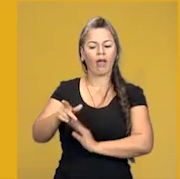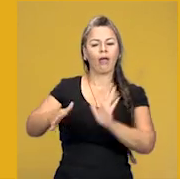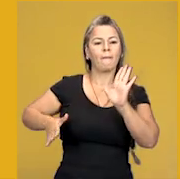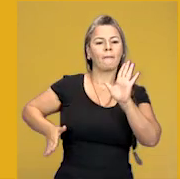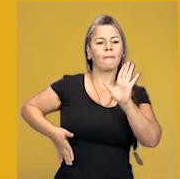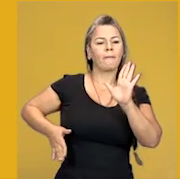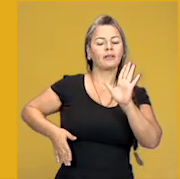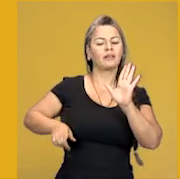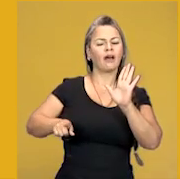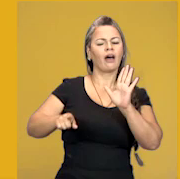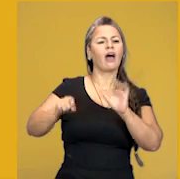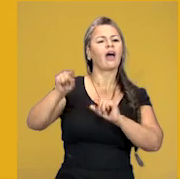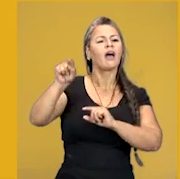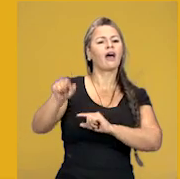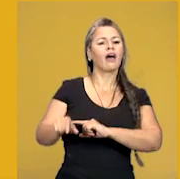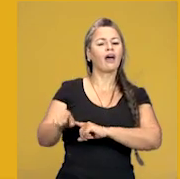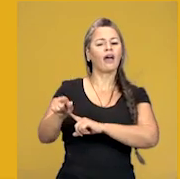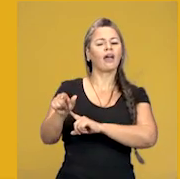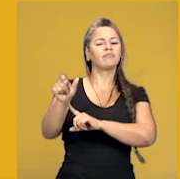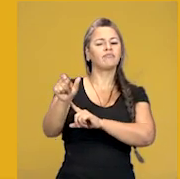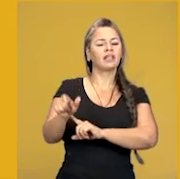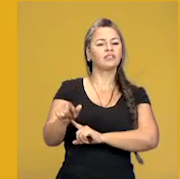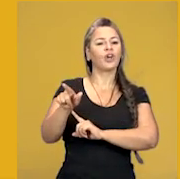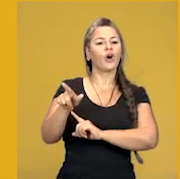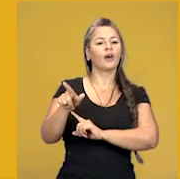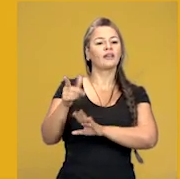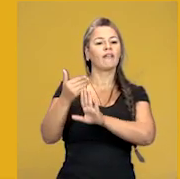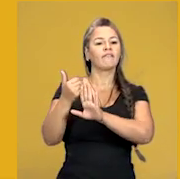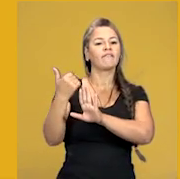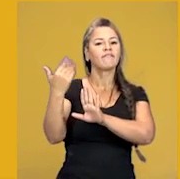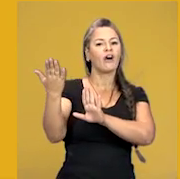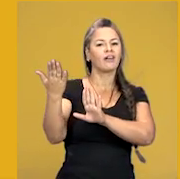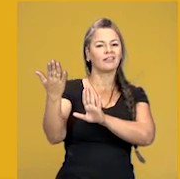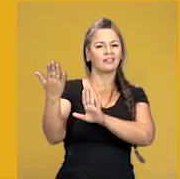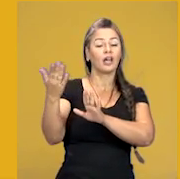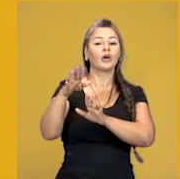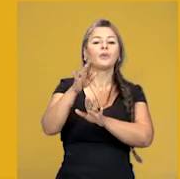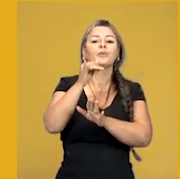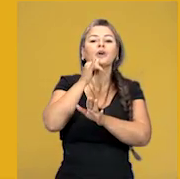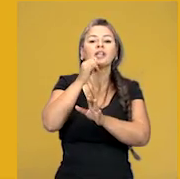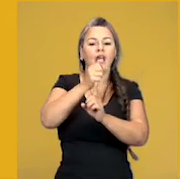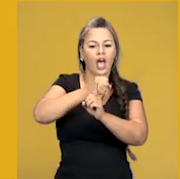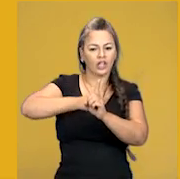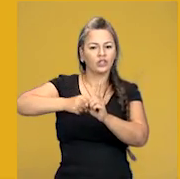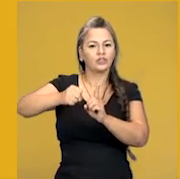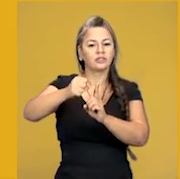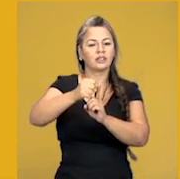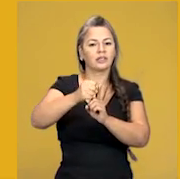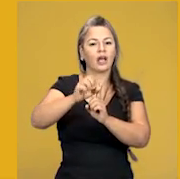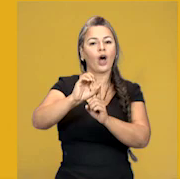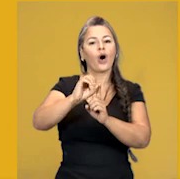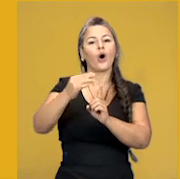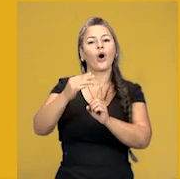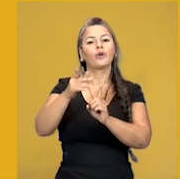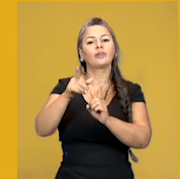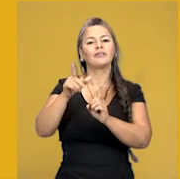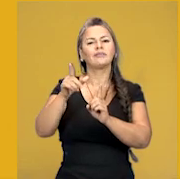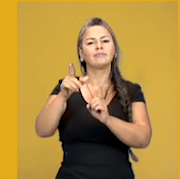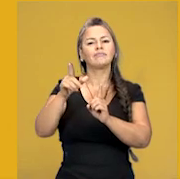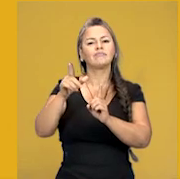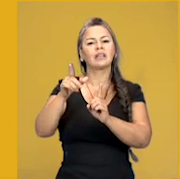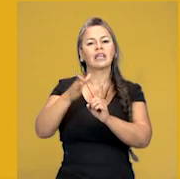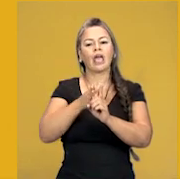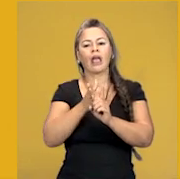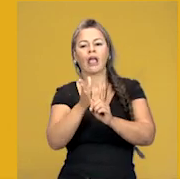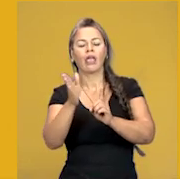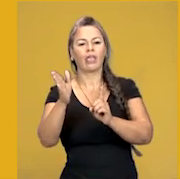que deliberadamente se coloca à margem ou que é colocado à margem. Foi ele que se